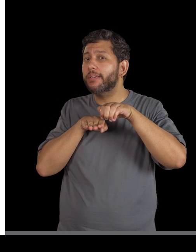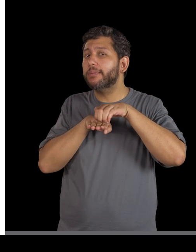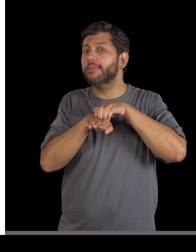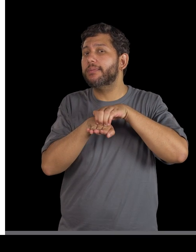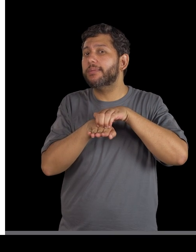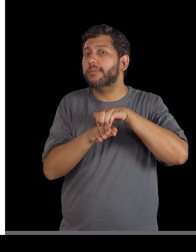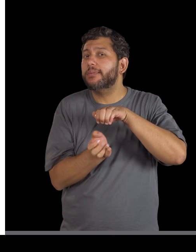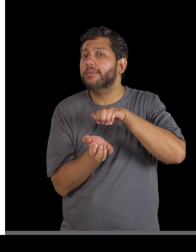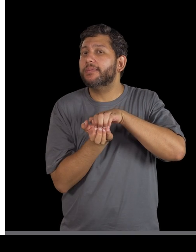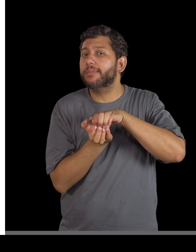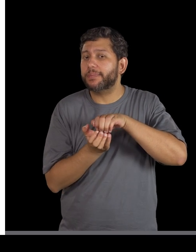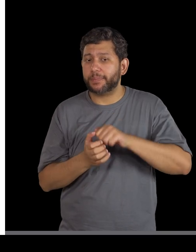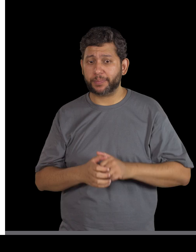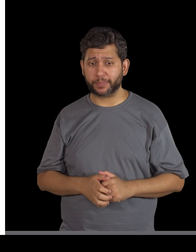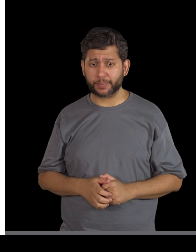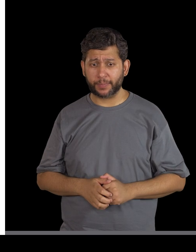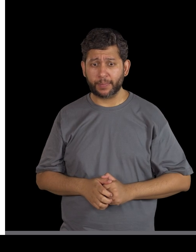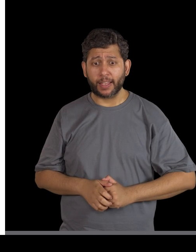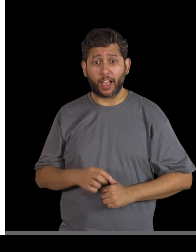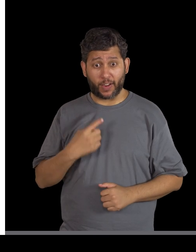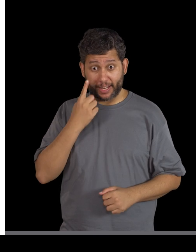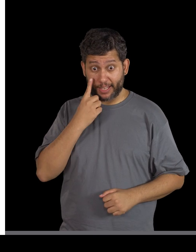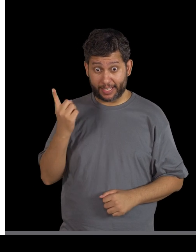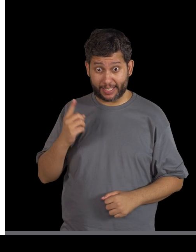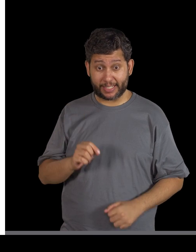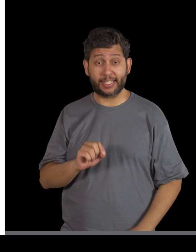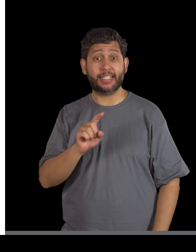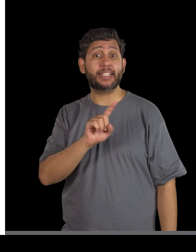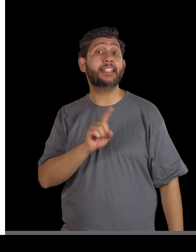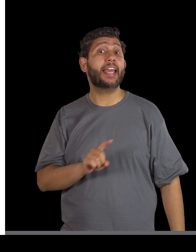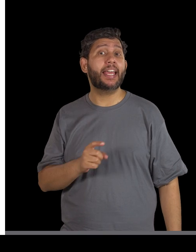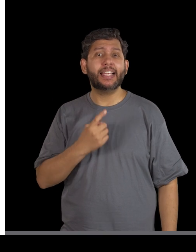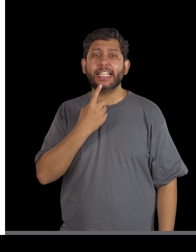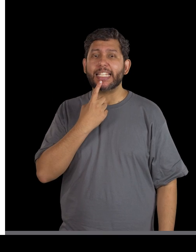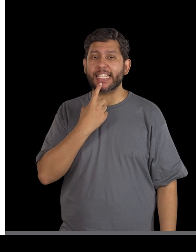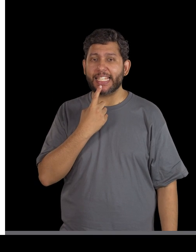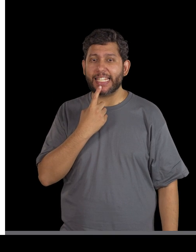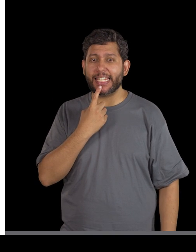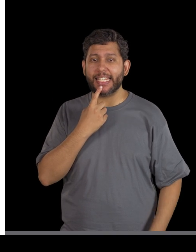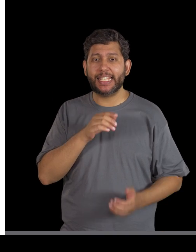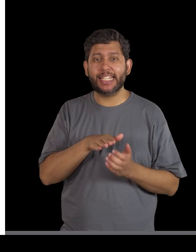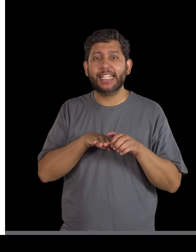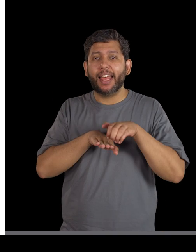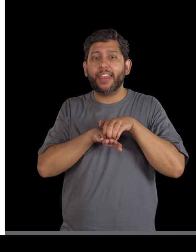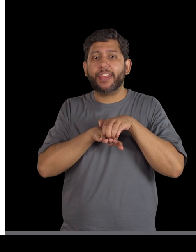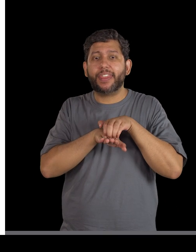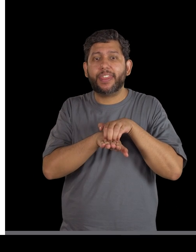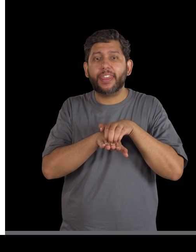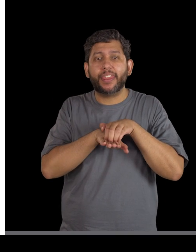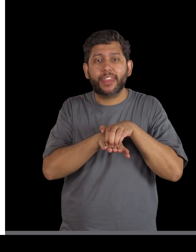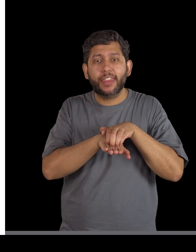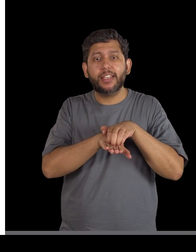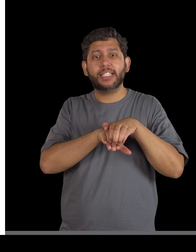Pronto. Com relação ao the, faça um Z e coloca a língua mais para